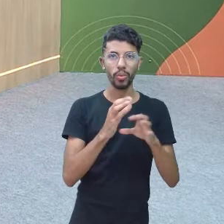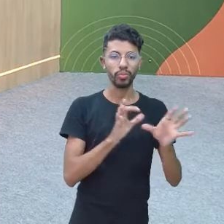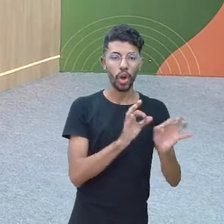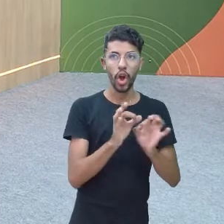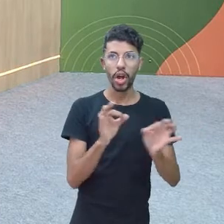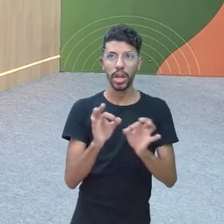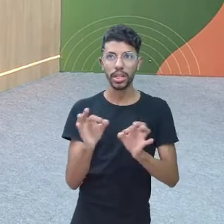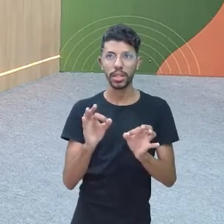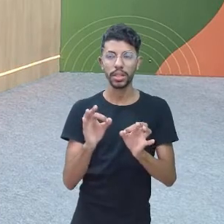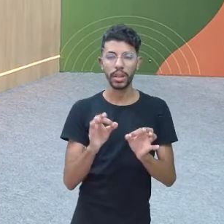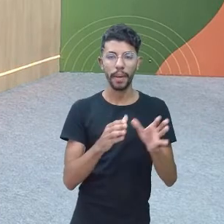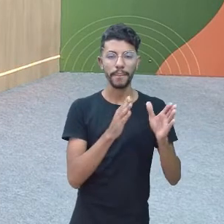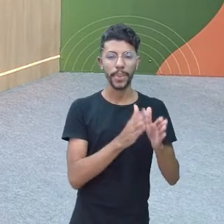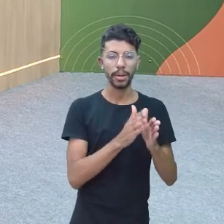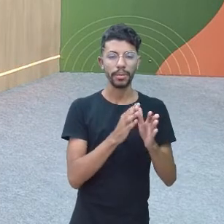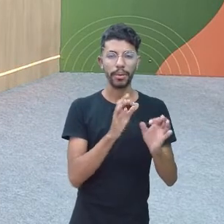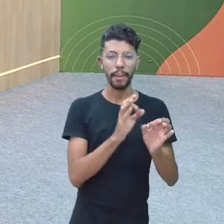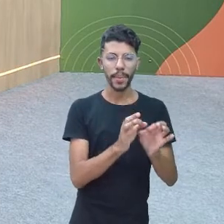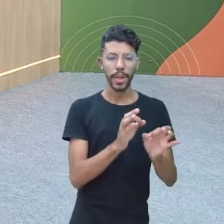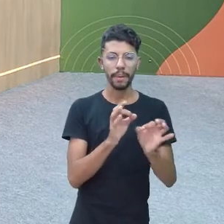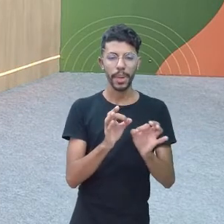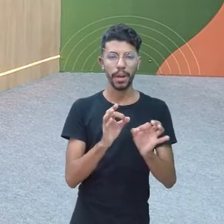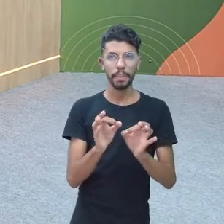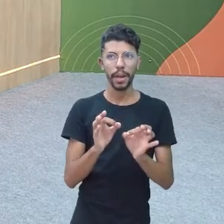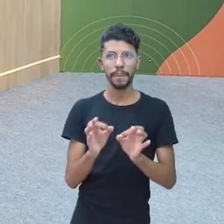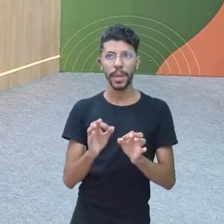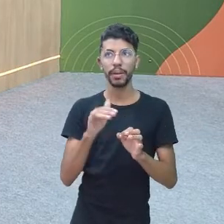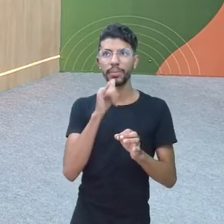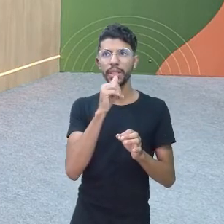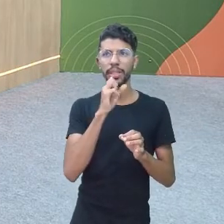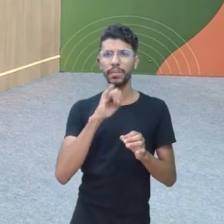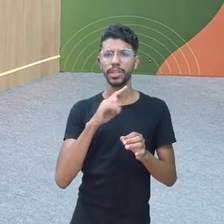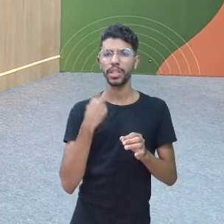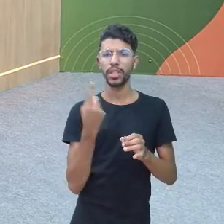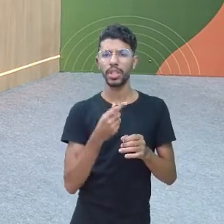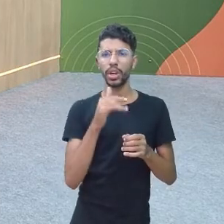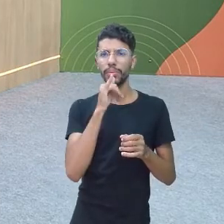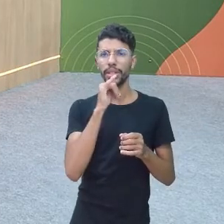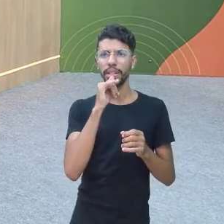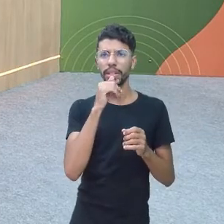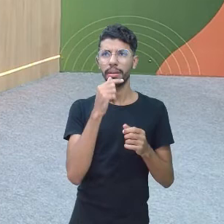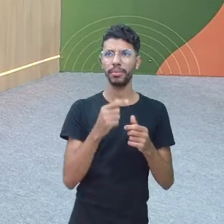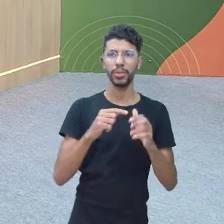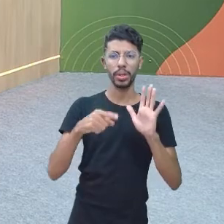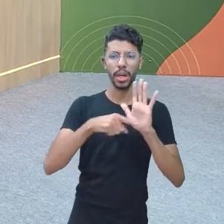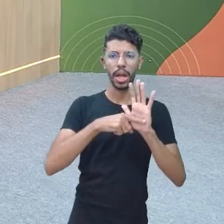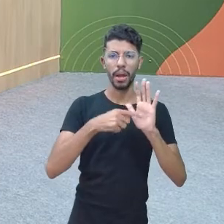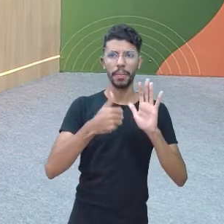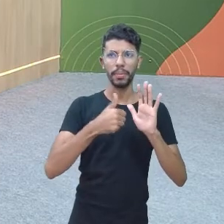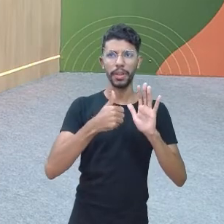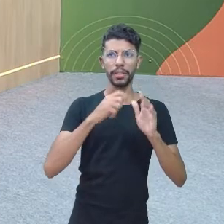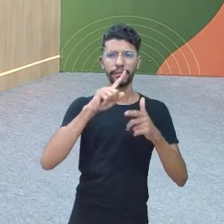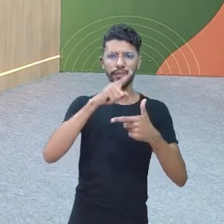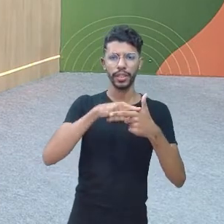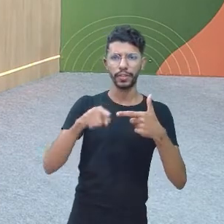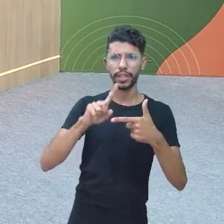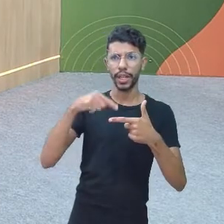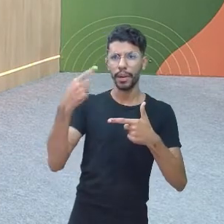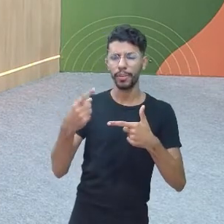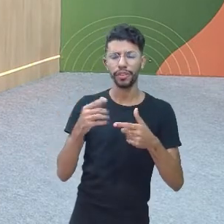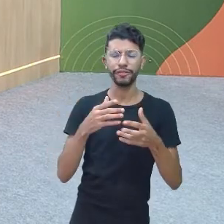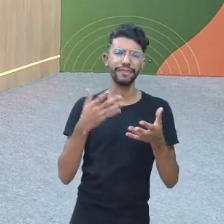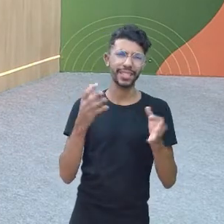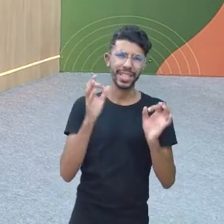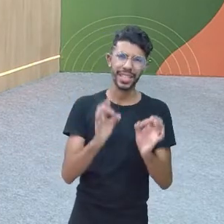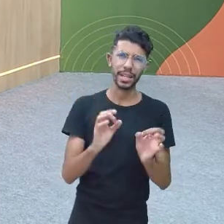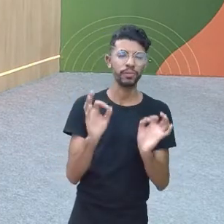gente tivesse dividido primeiro e subtraído depois, a conta não ia dar certo, né? Então, eu preciso saber a ordem